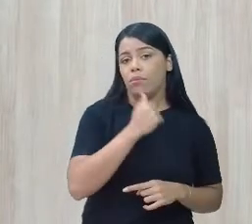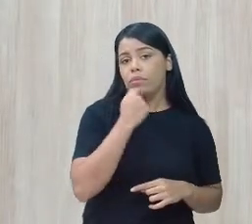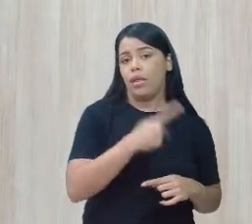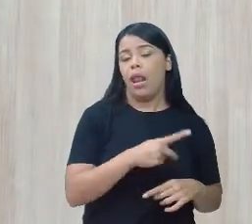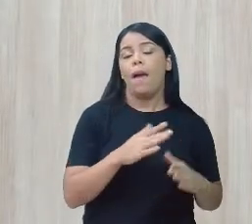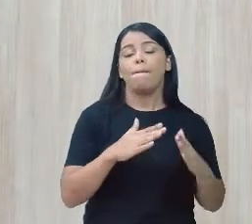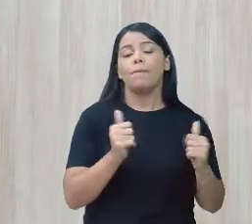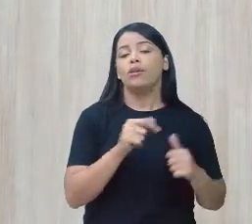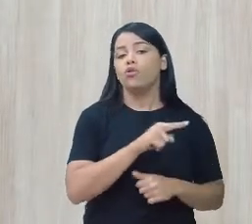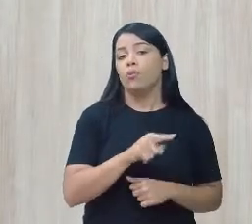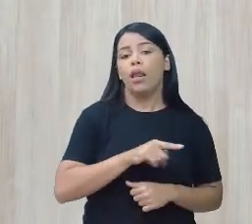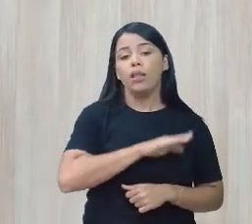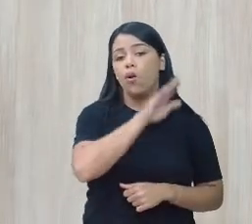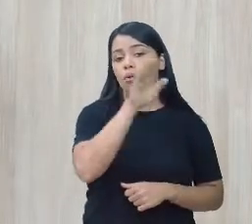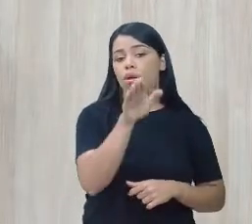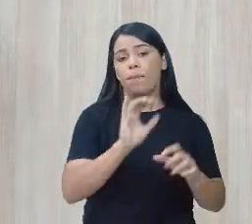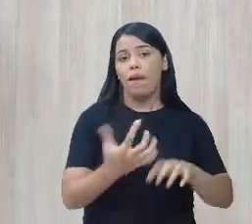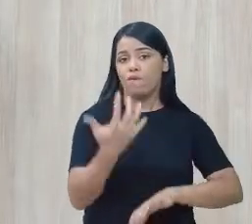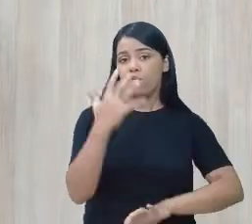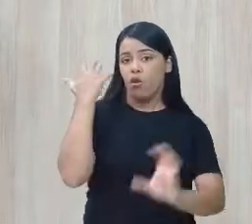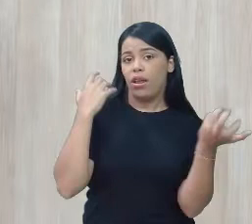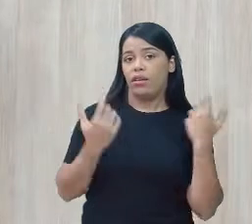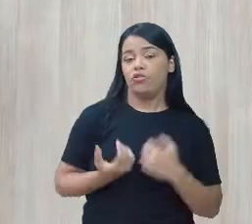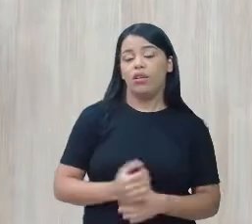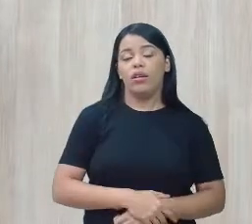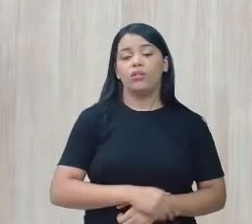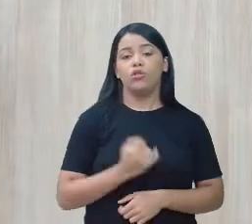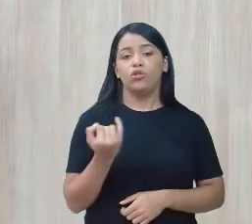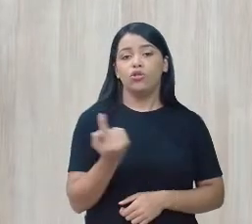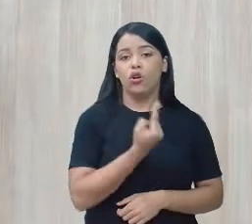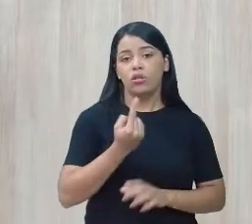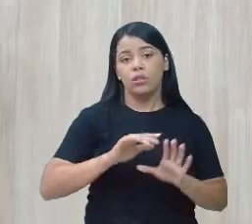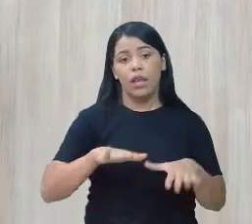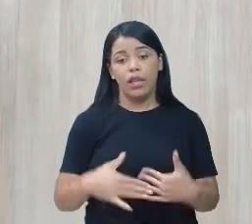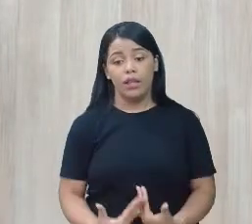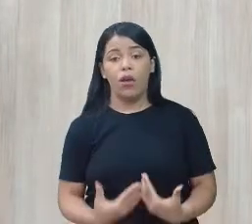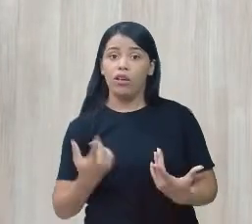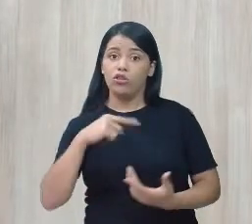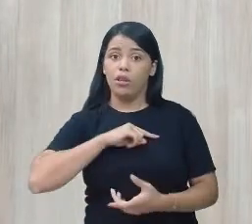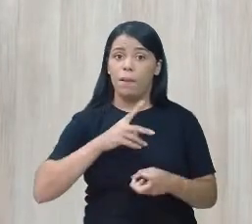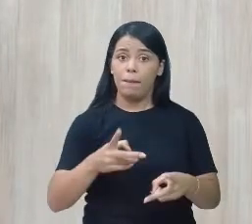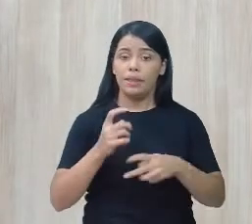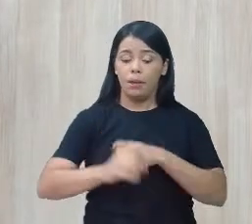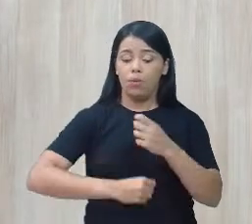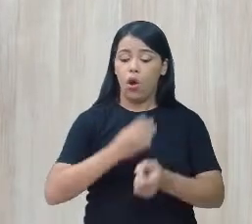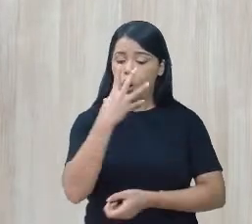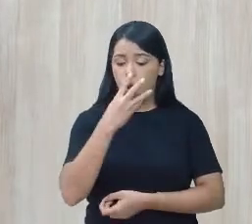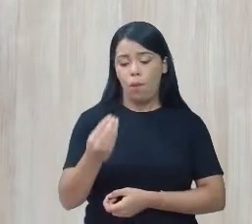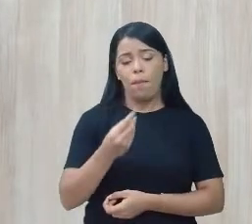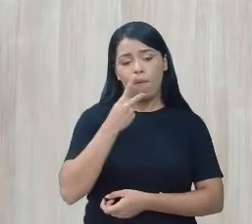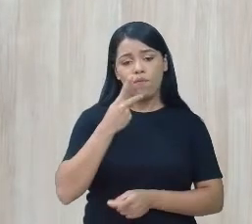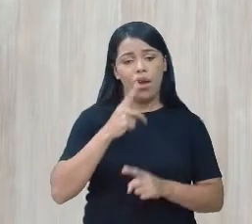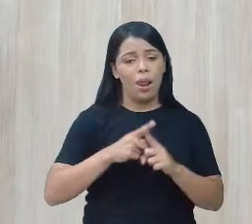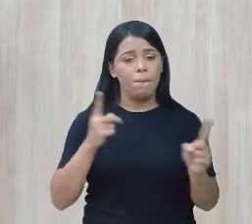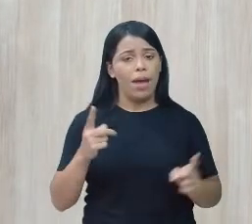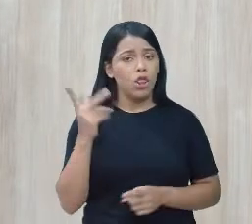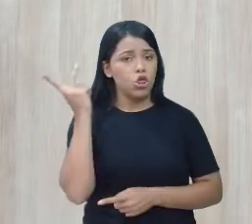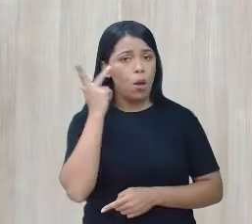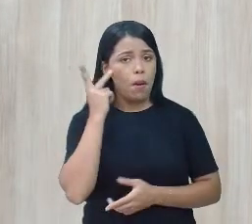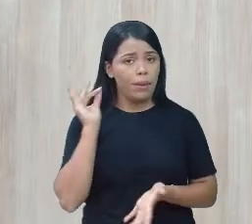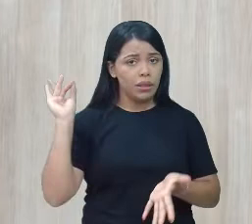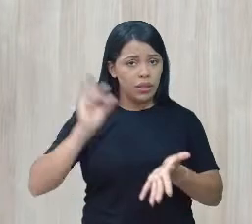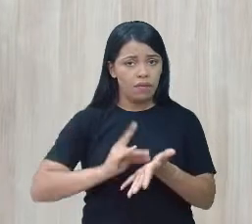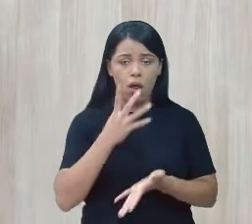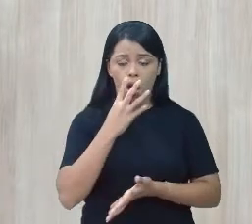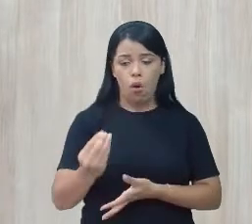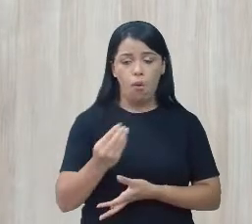a gente percebe que o lobo mau fala. O lobo mau tá aí falando com a Chapeuzinho o tempo todo. Só que lobos não falam, né, minha gente?